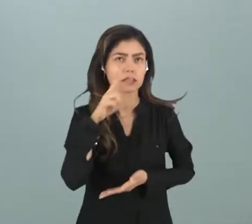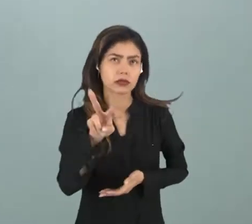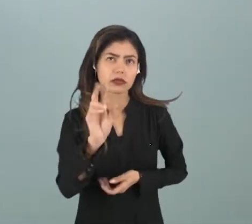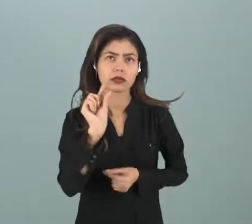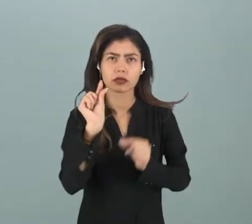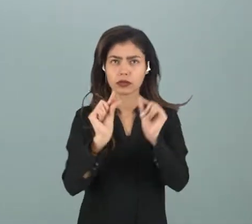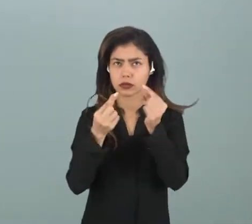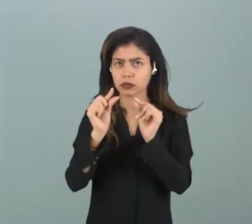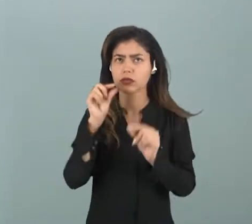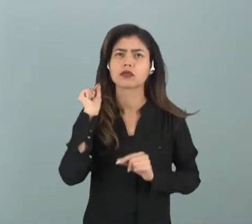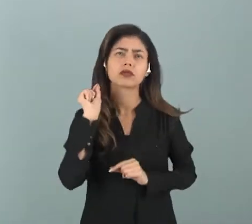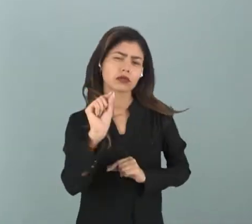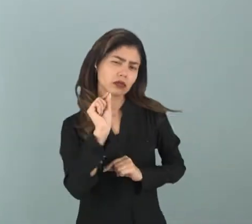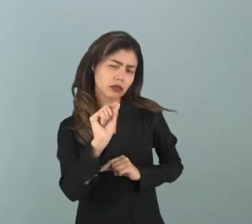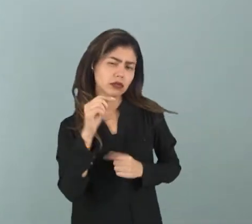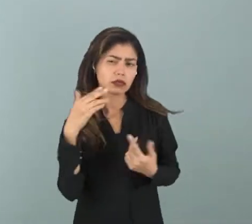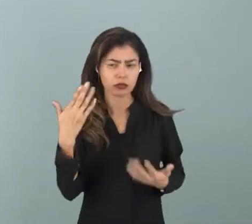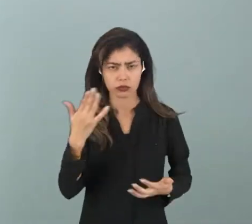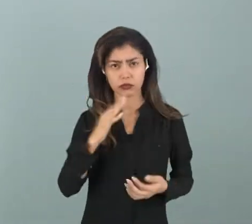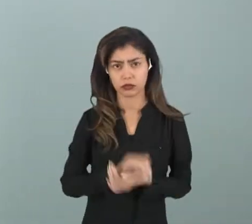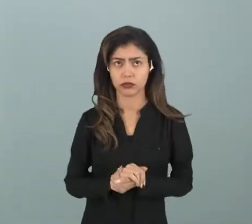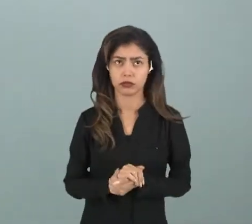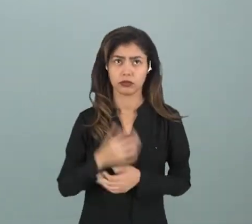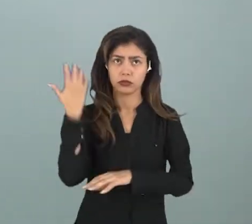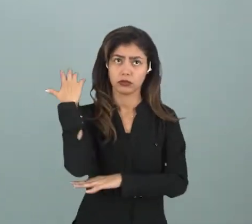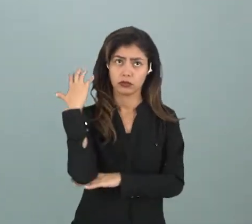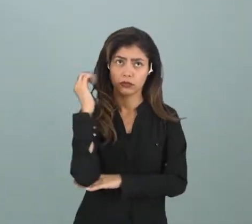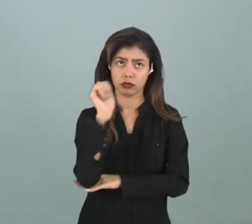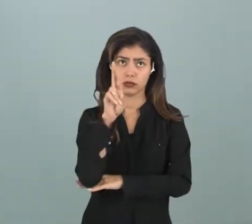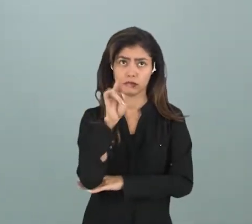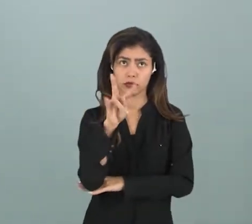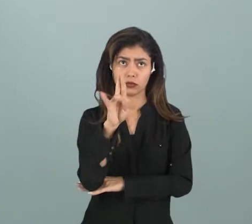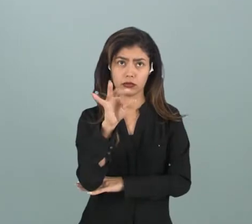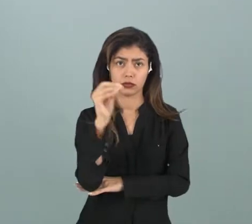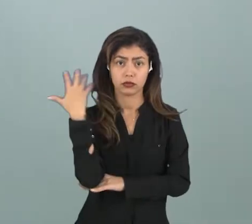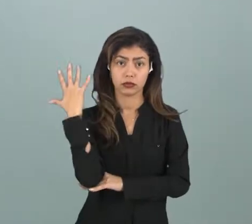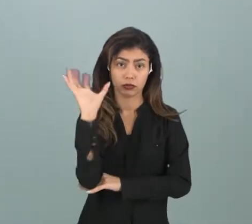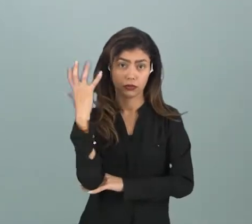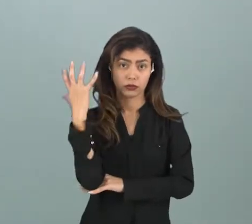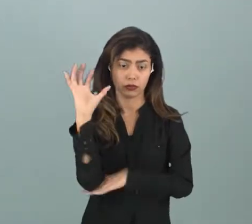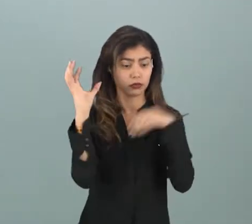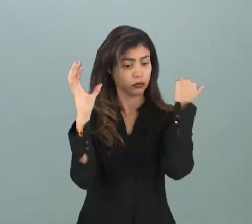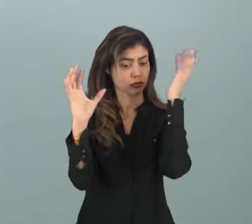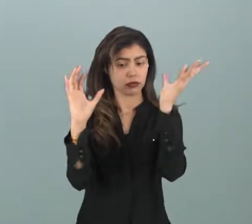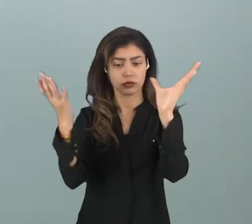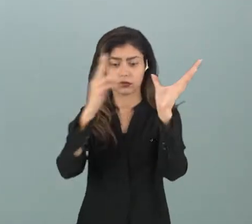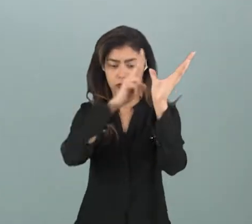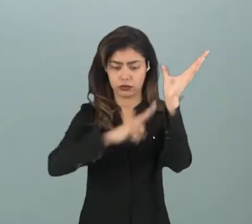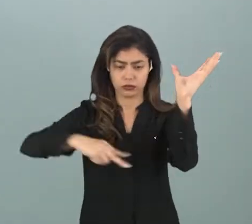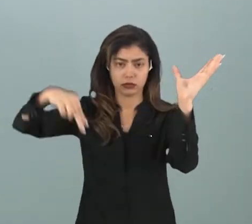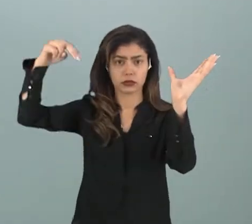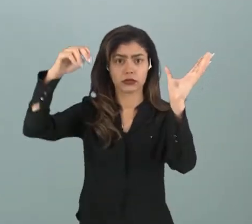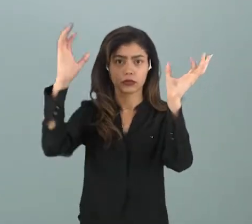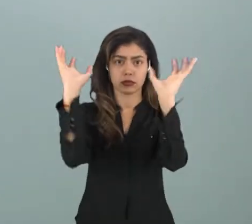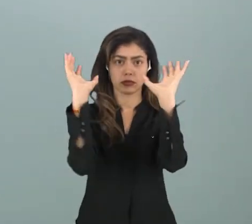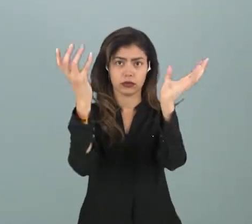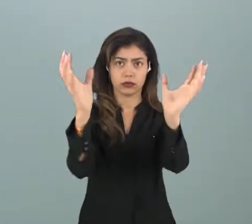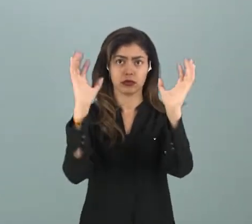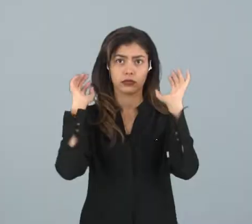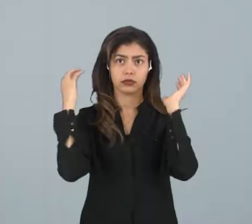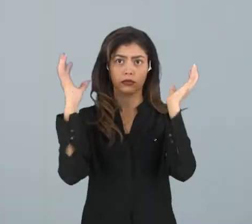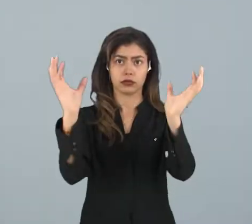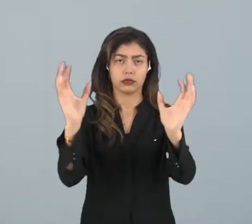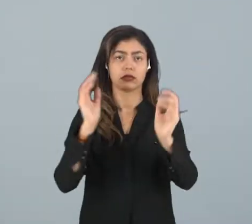o que é, né, o arvorismo propriamente dito, né, atualmente, como que a gente pratica, o que a gente tem que